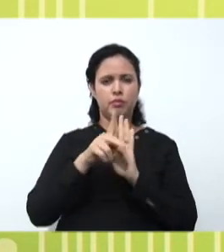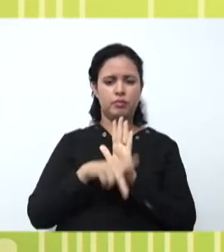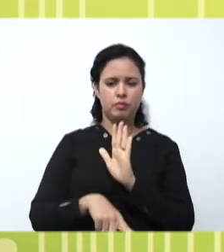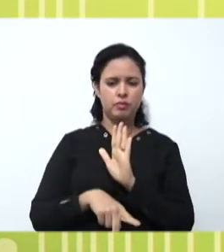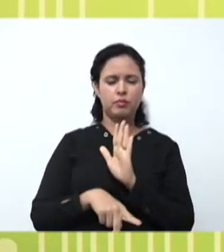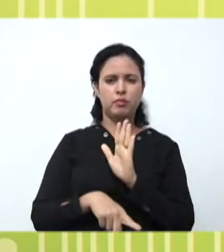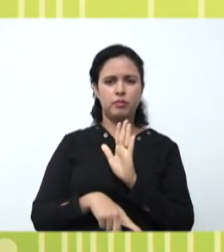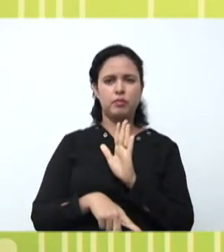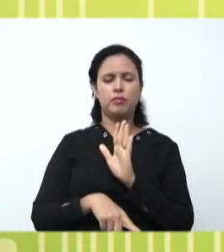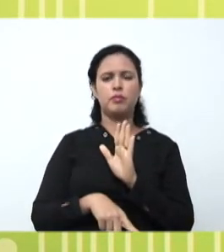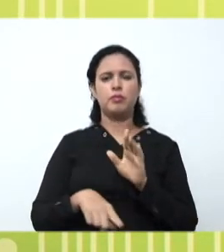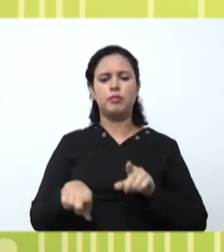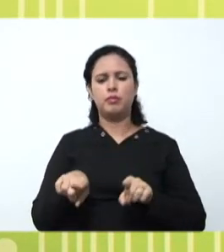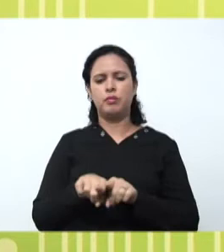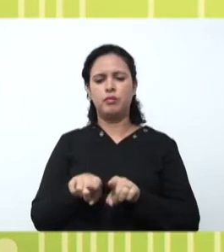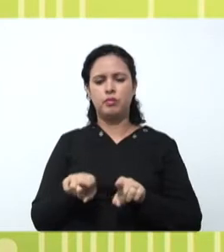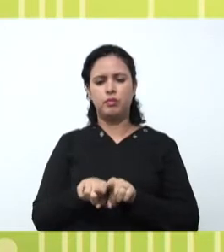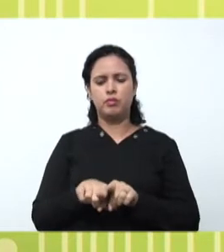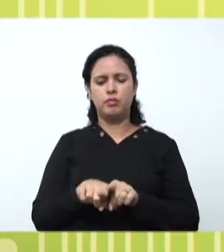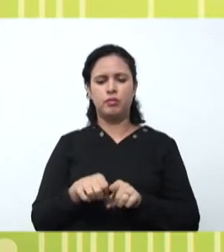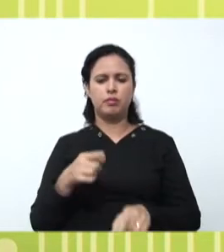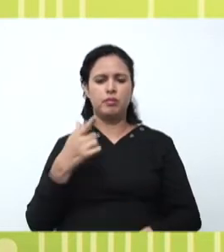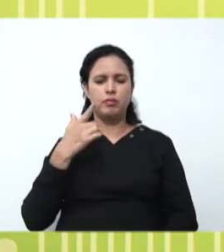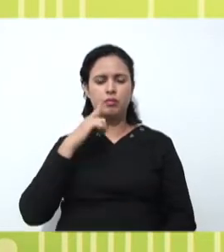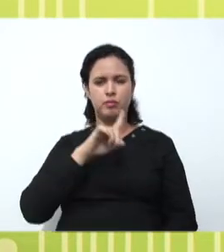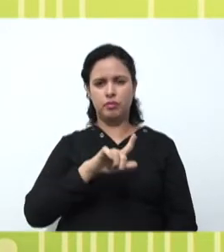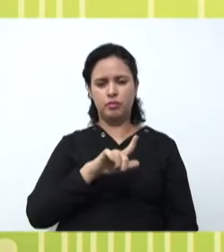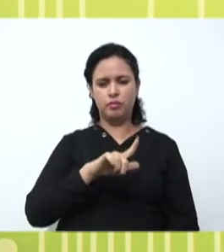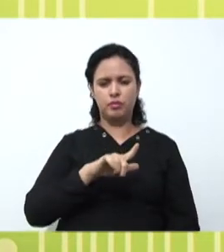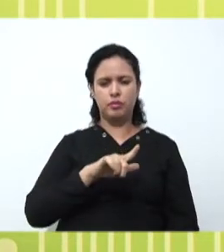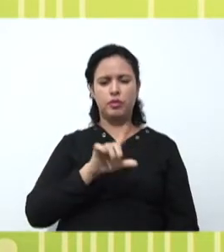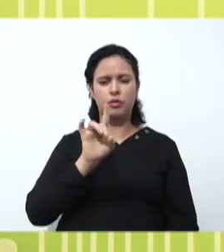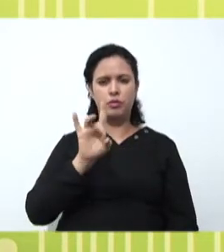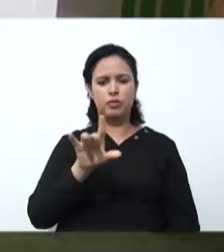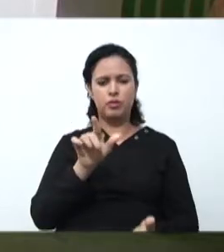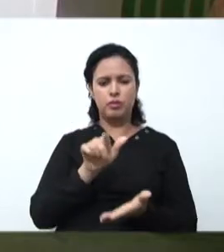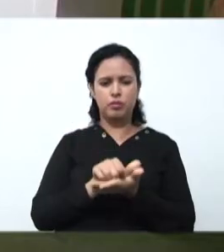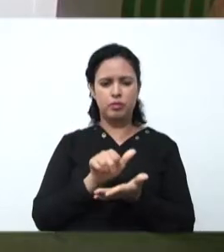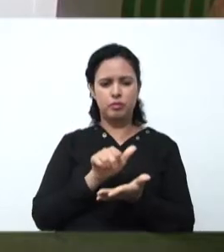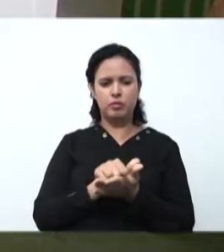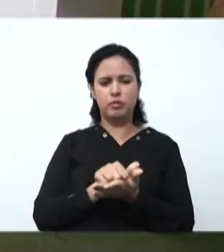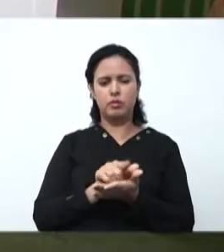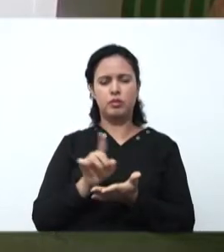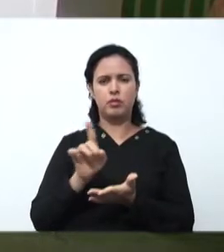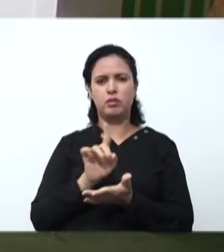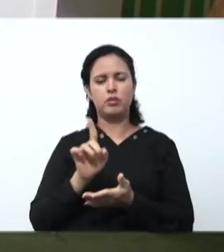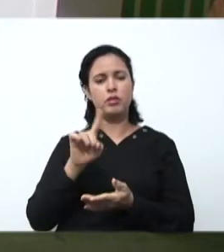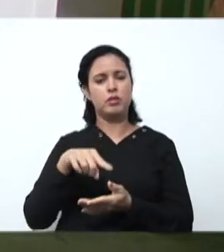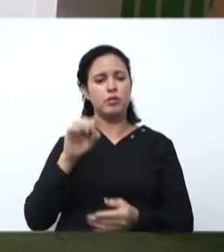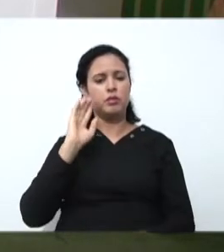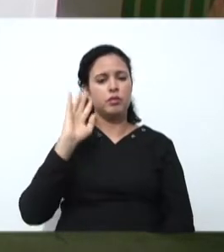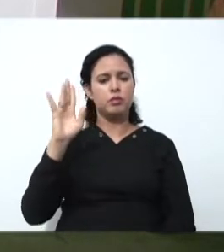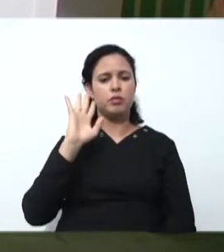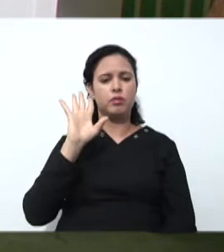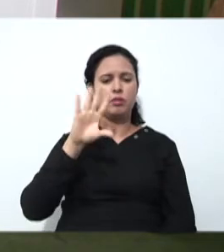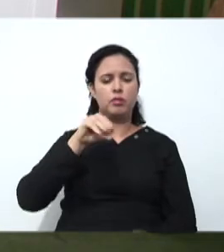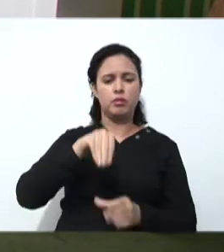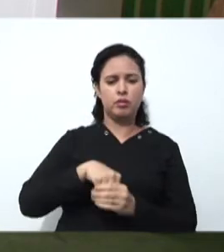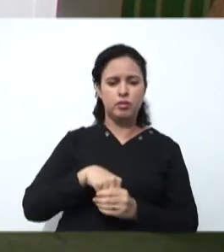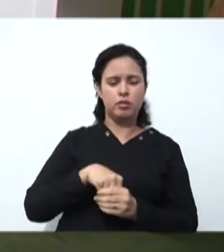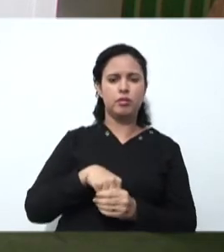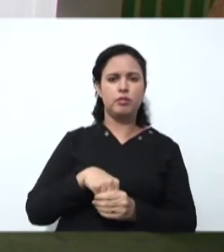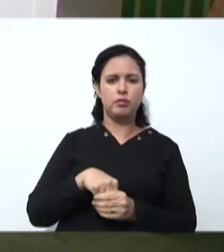ele realmente sirva para sair do papel, né, professor? É o nosso sonho, vamos dizer assim, dentro do técnico